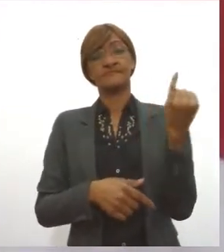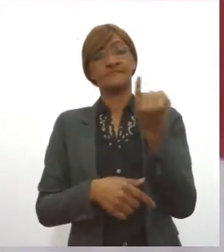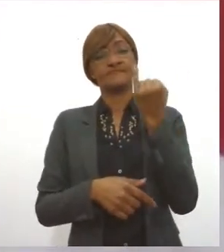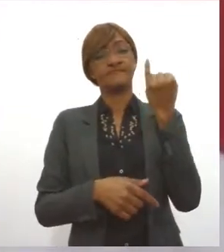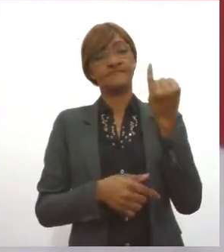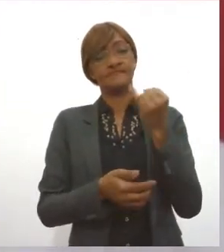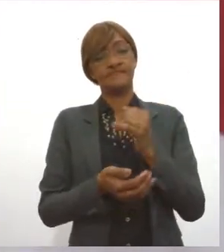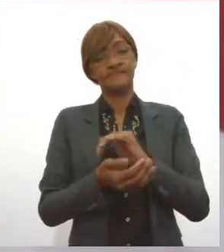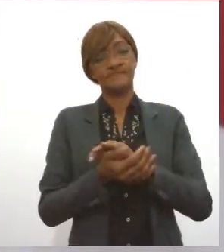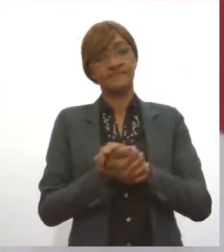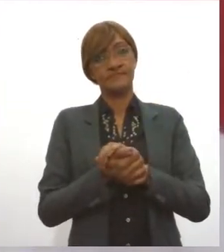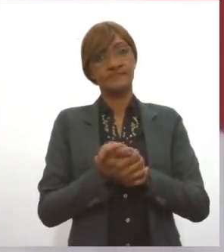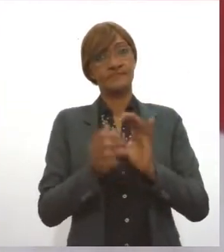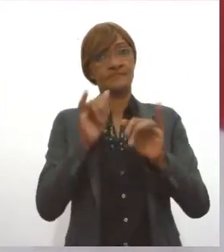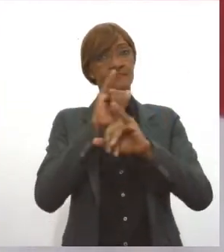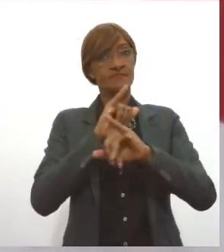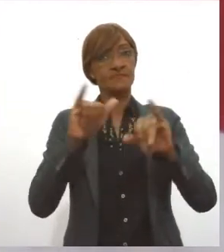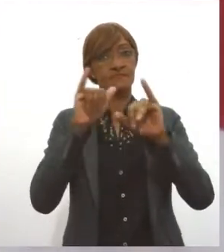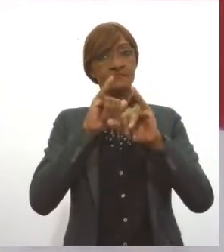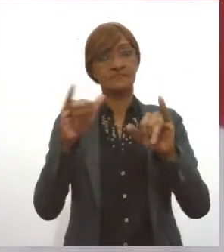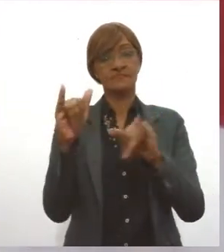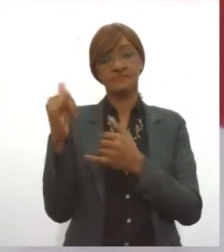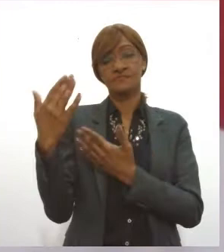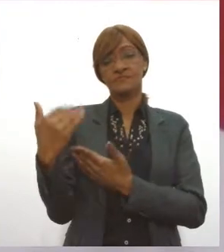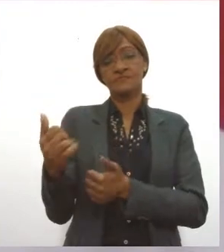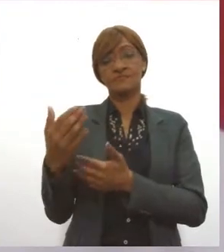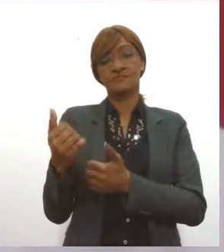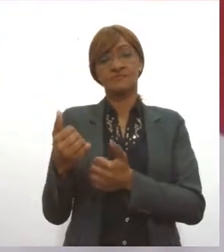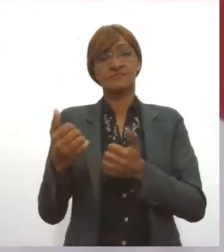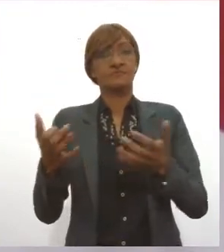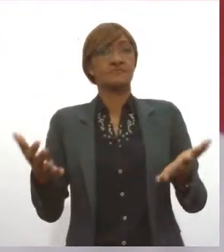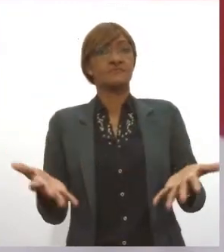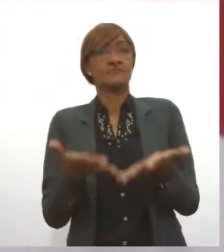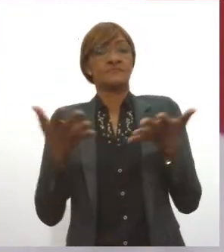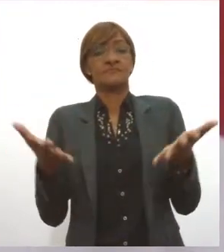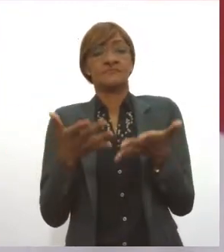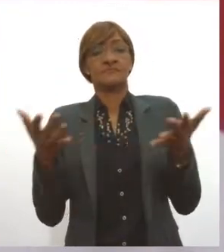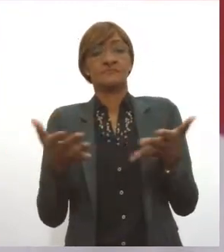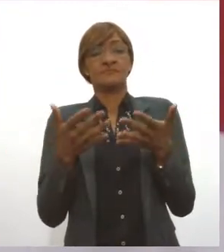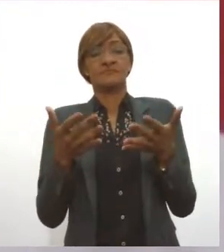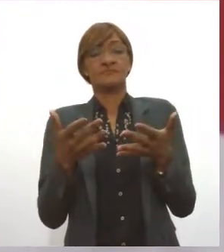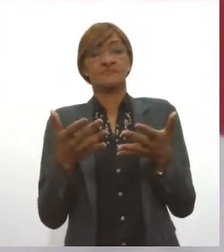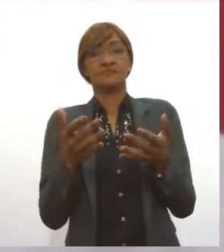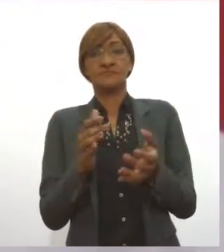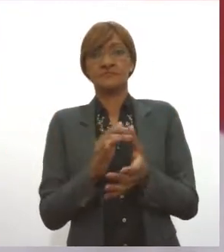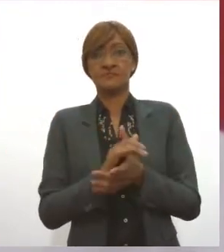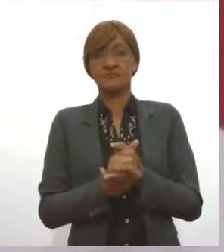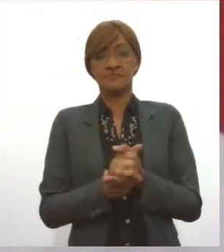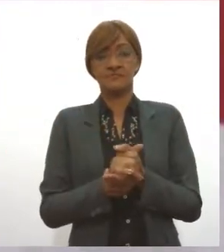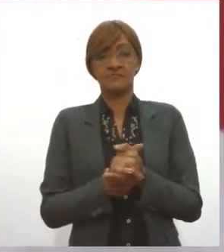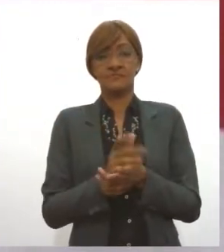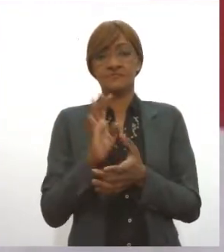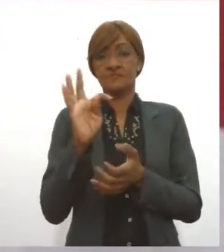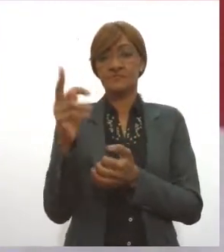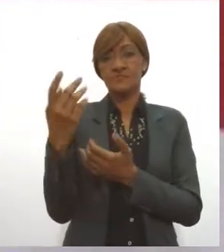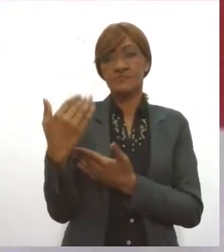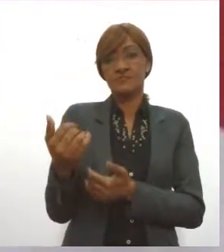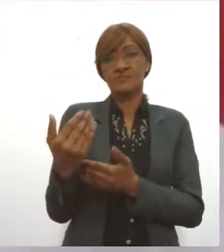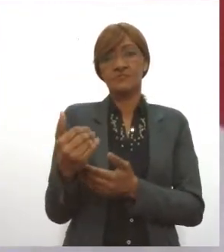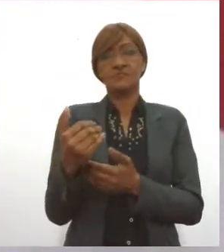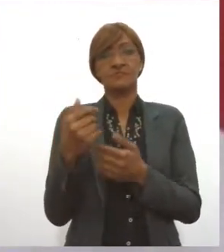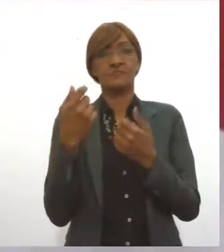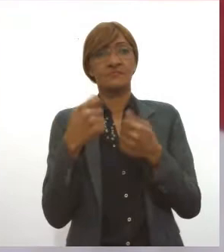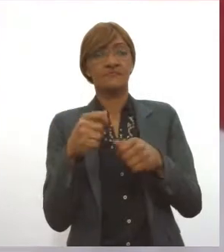essa informação ao jovem, estimular o protagonismo do jovem. O jovem fazer ações